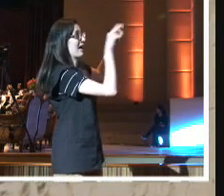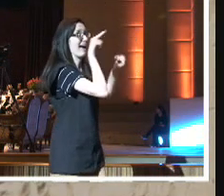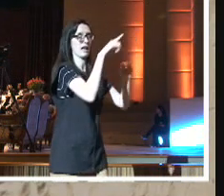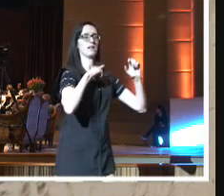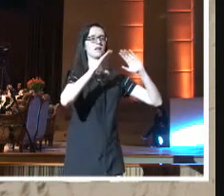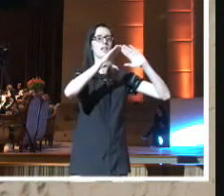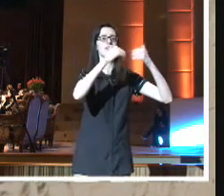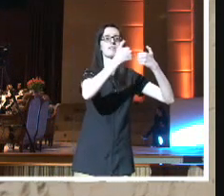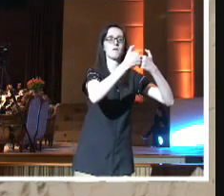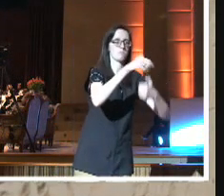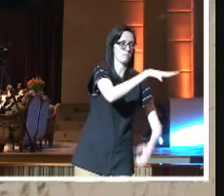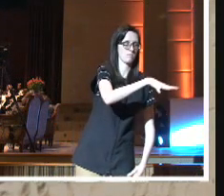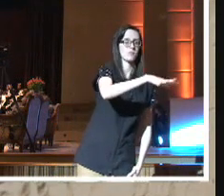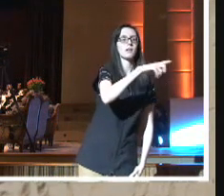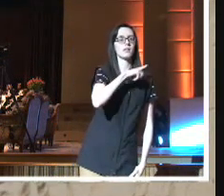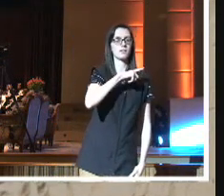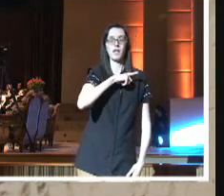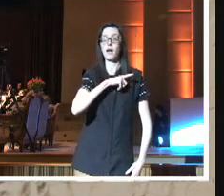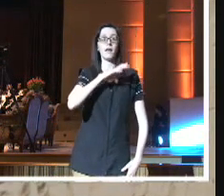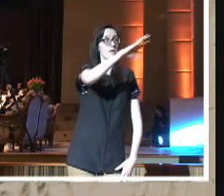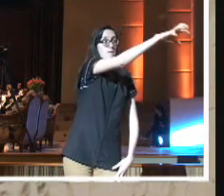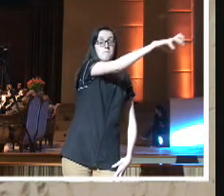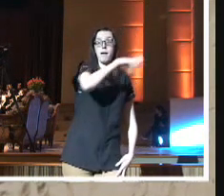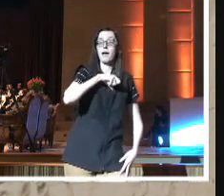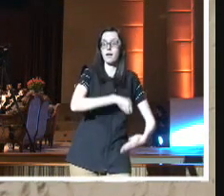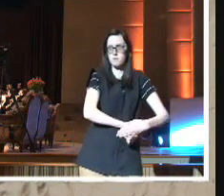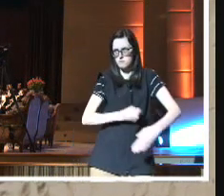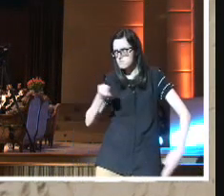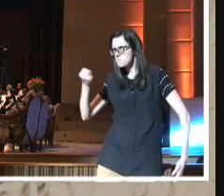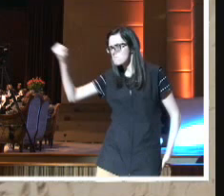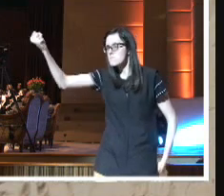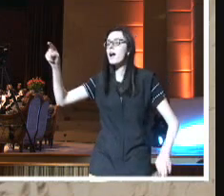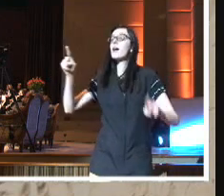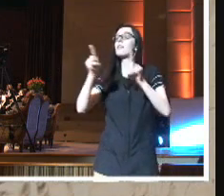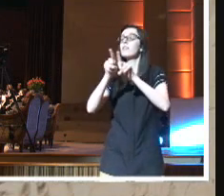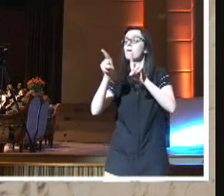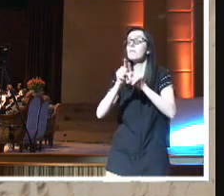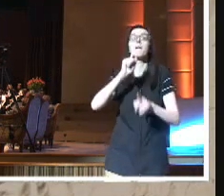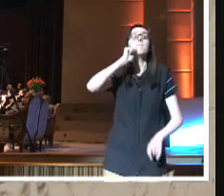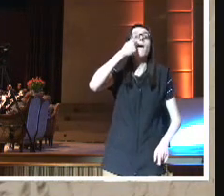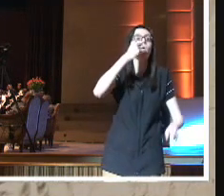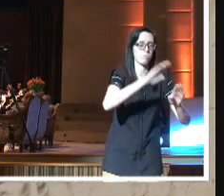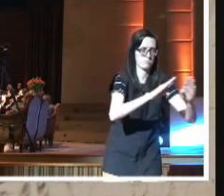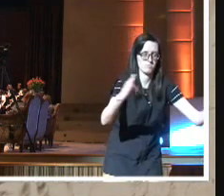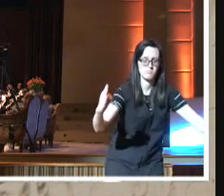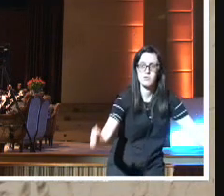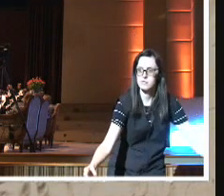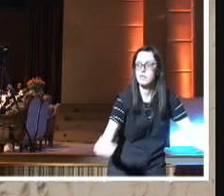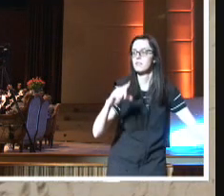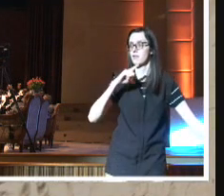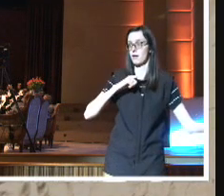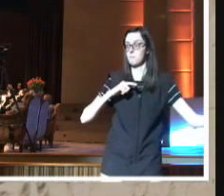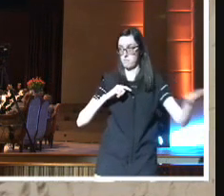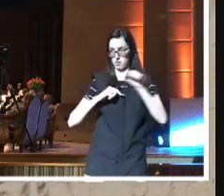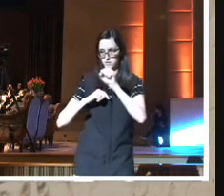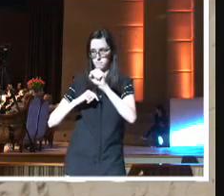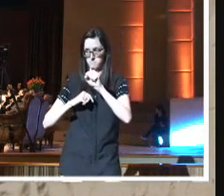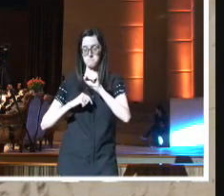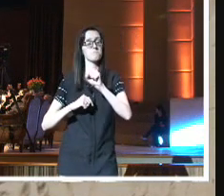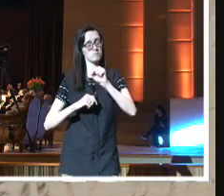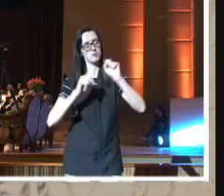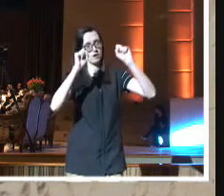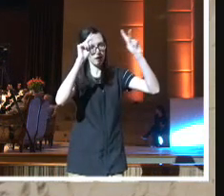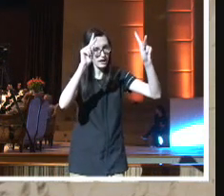dizendo, e ele então pega a espada de Golias e o pão da mesa do Senhor. E aí ele decide ir